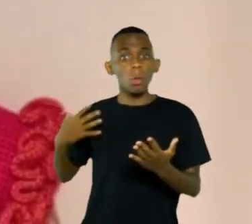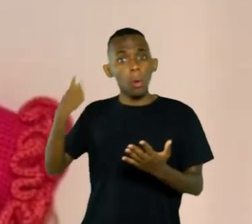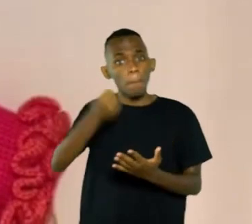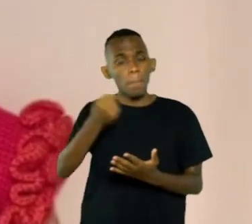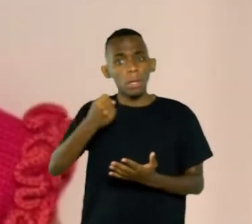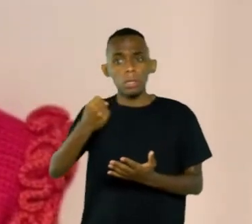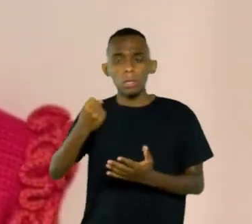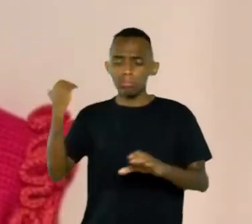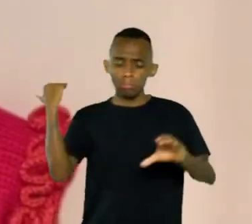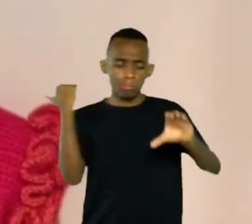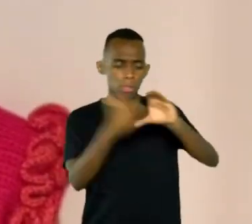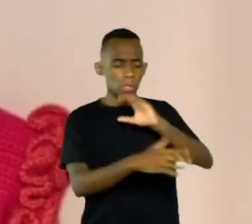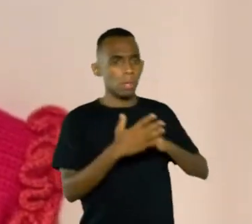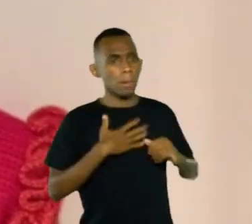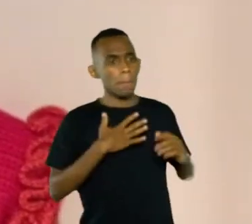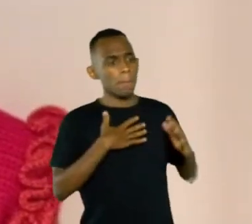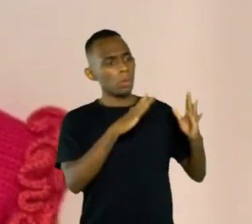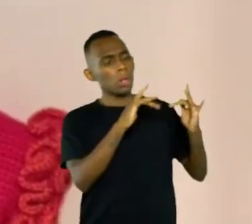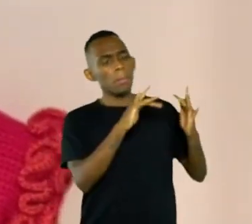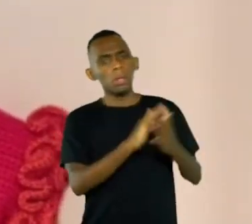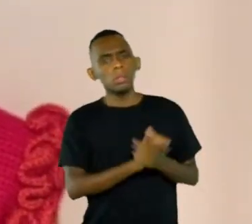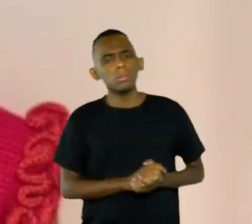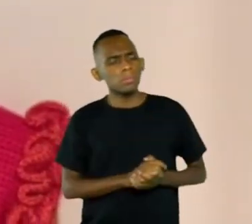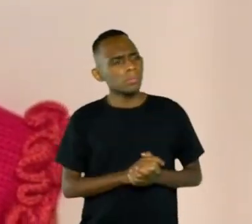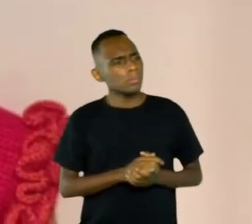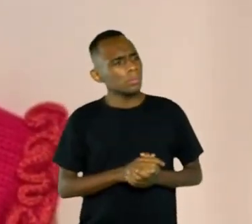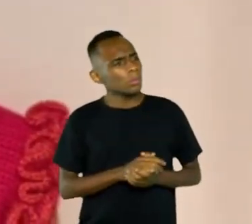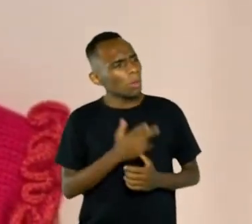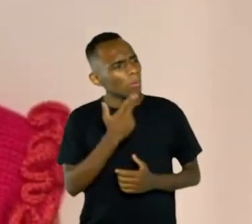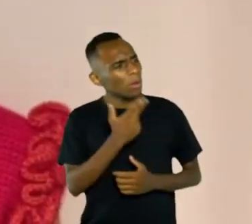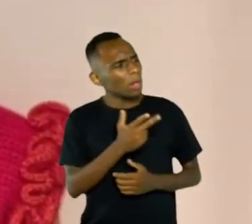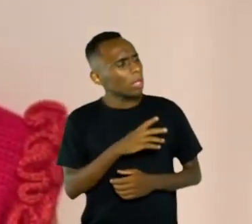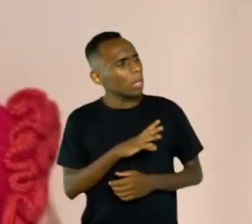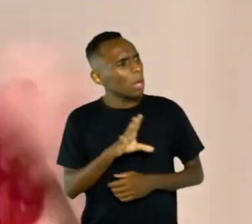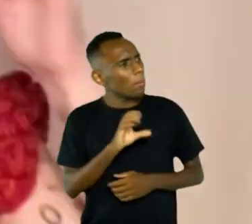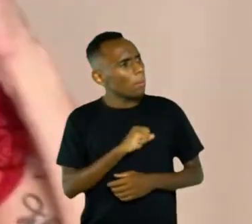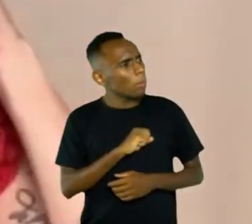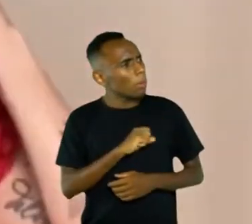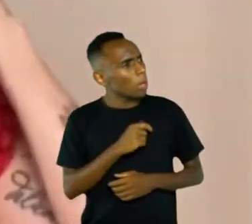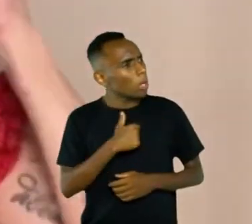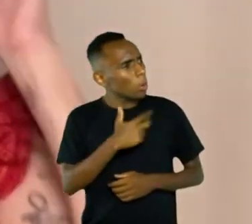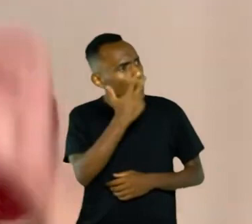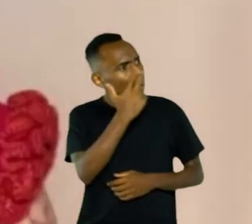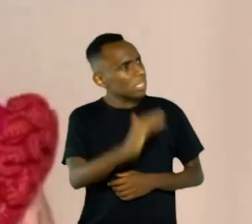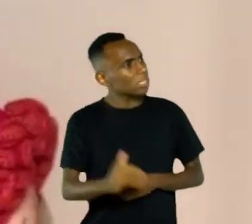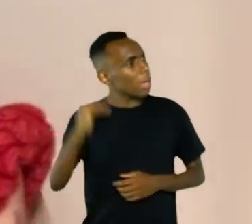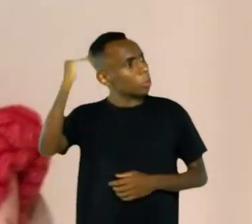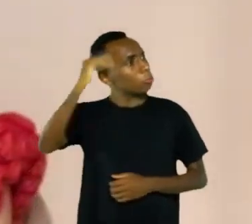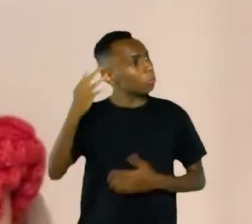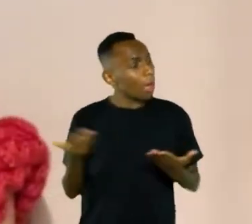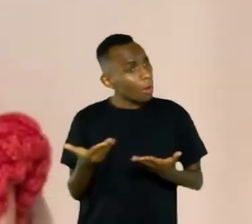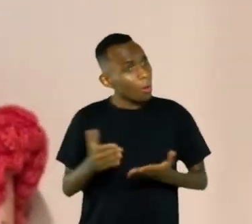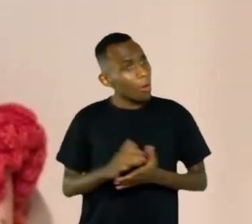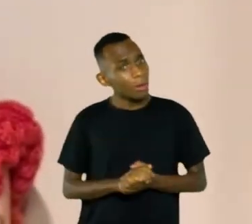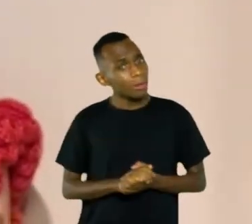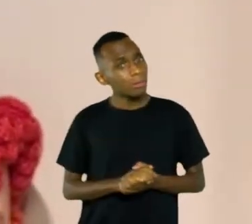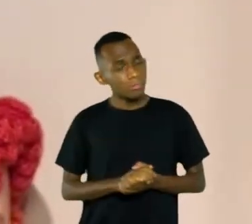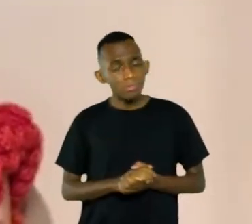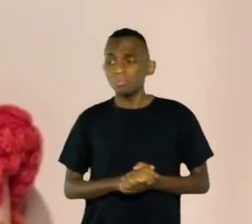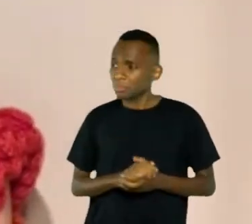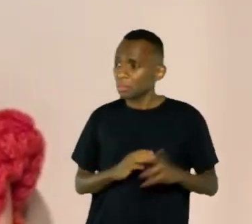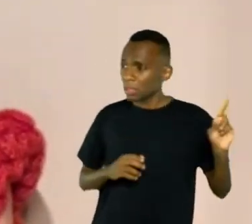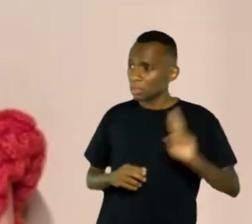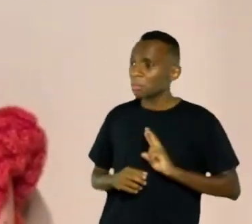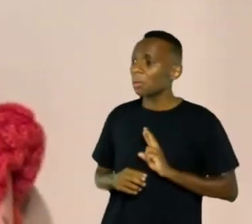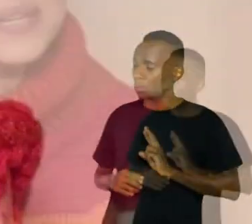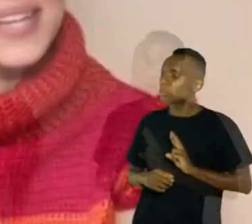pro meu namorado, né? Mandei pro Alê e falei, amore, eu fiquei adulta. E ele até falou assim: